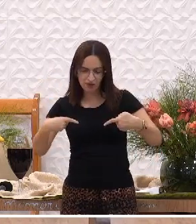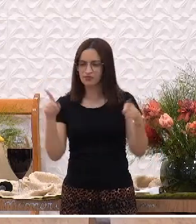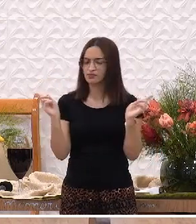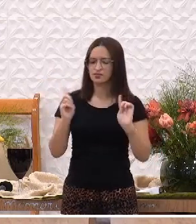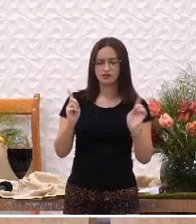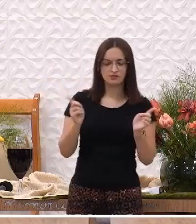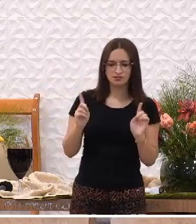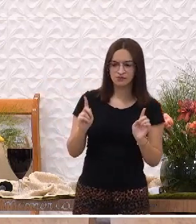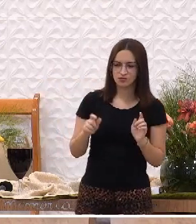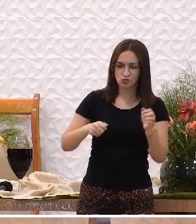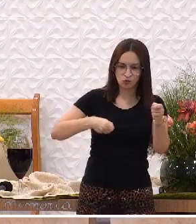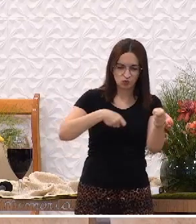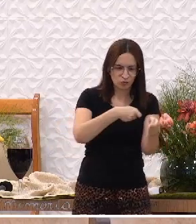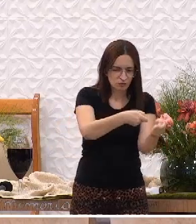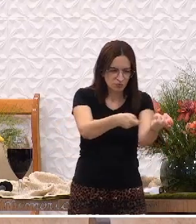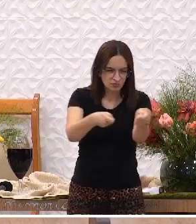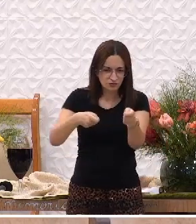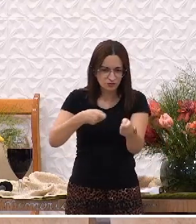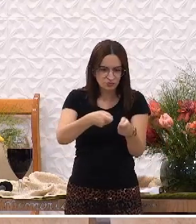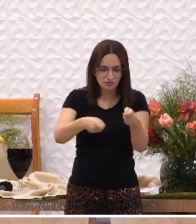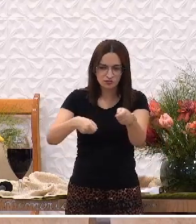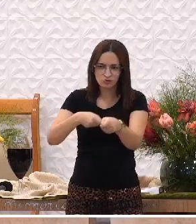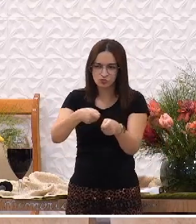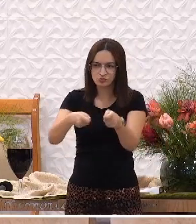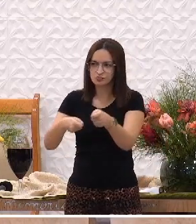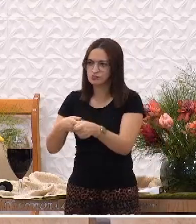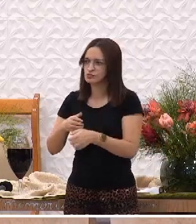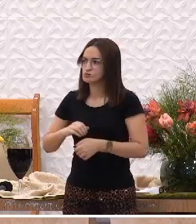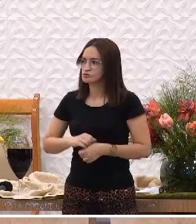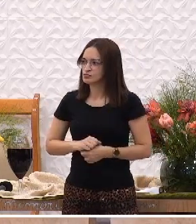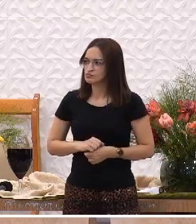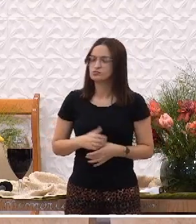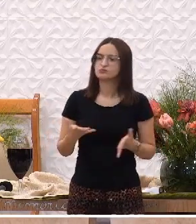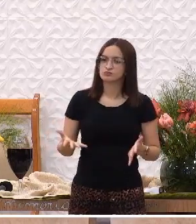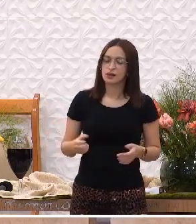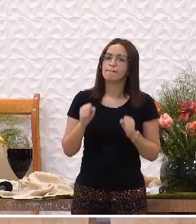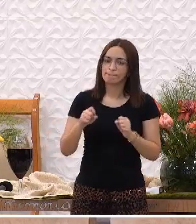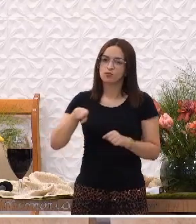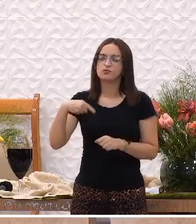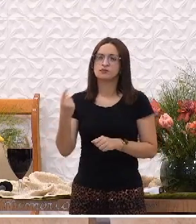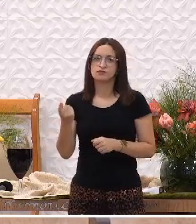no controle que eles tinham sobre a consciência das pessoas. Pode passar, por gentileza.